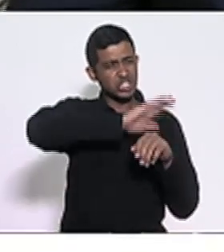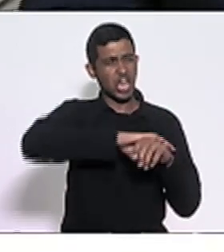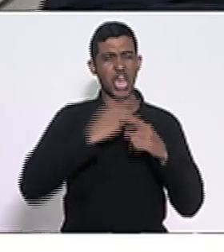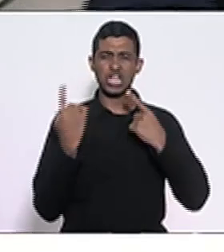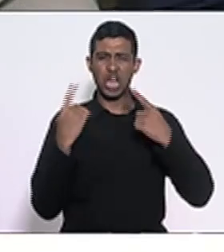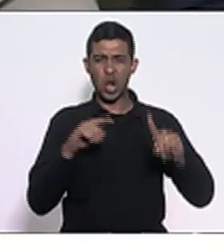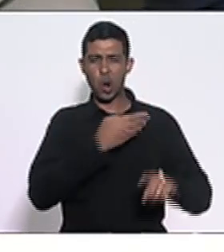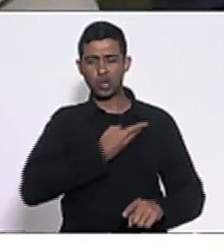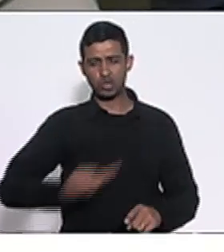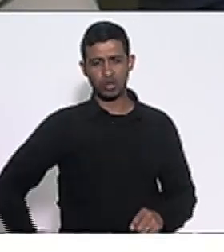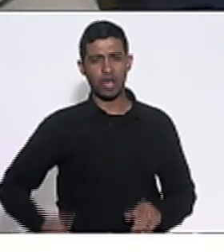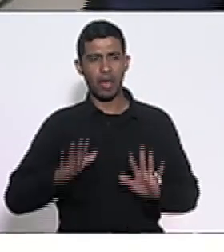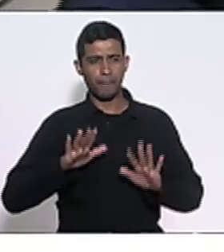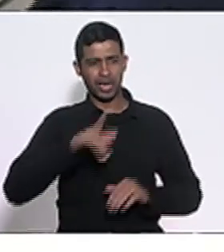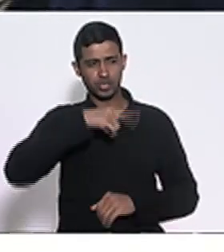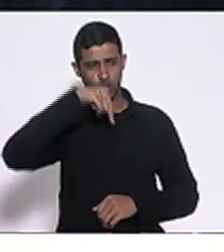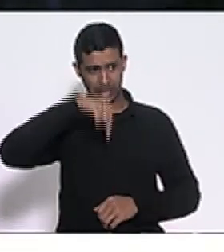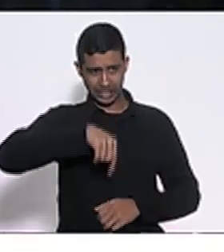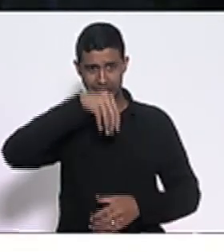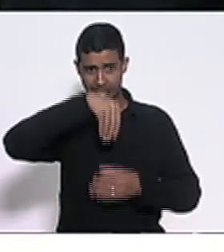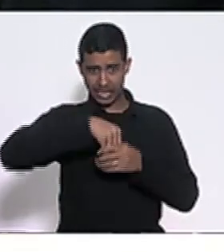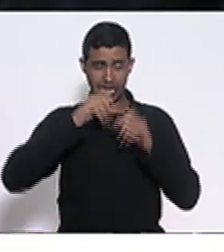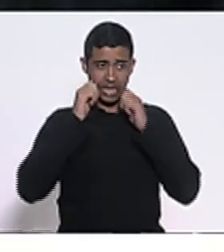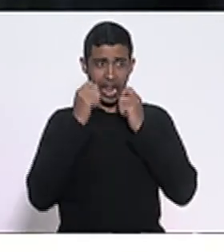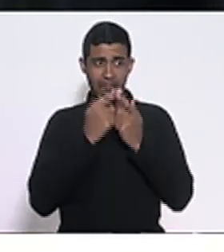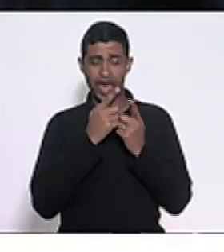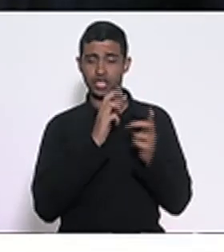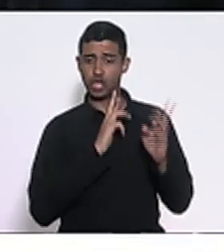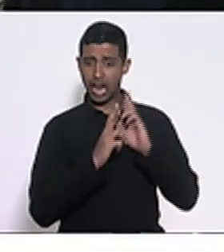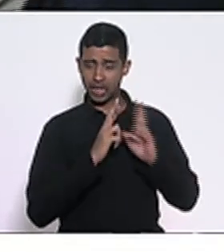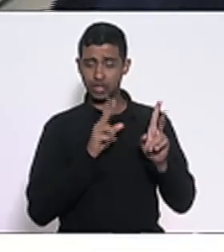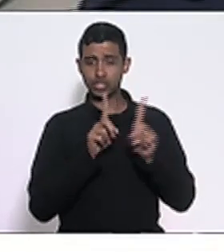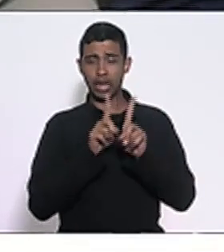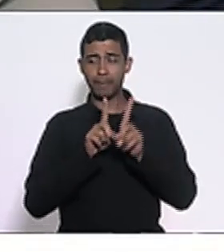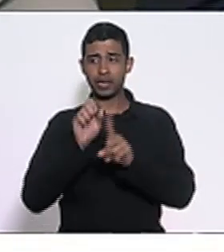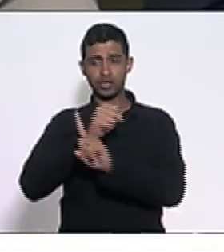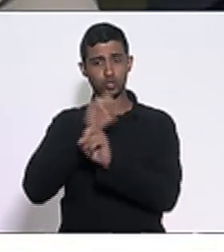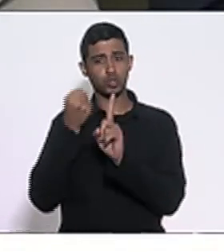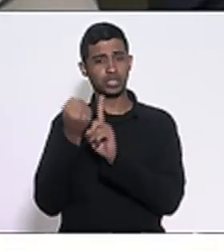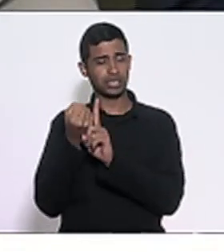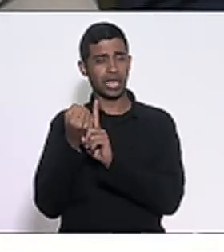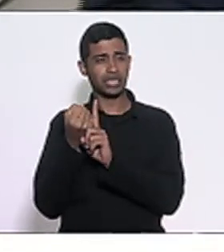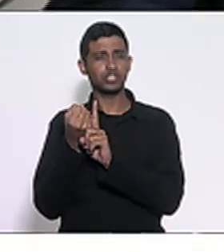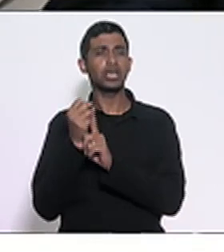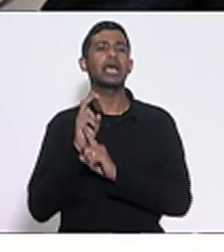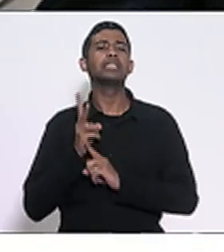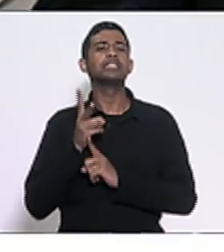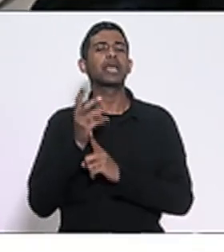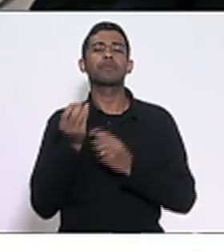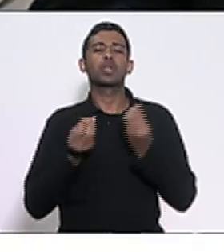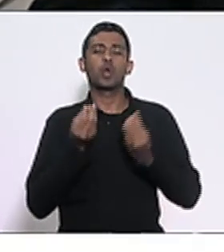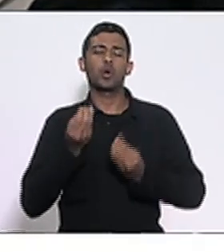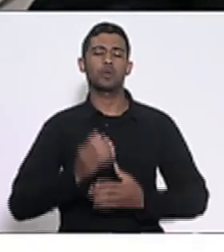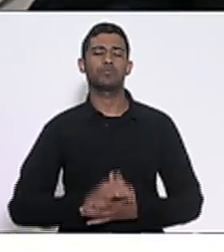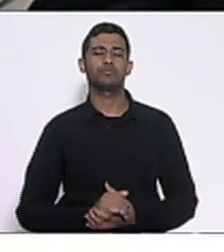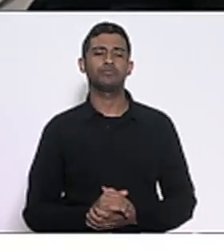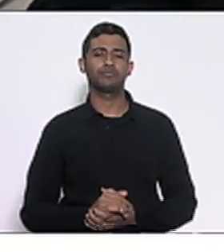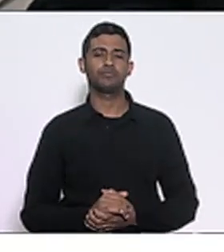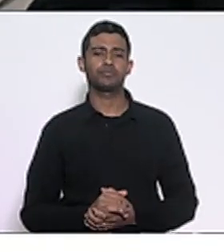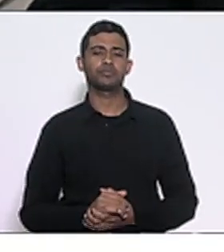nossas relações aqui dentro e na sociedade, elas sempre foram